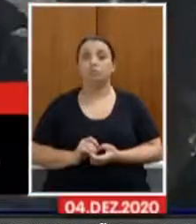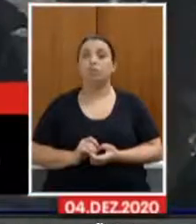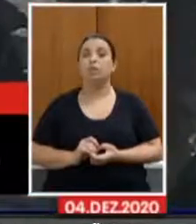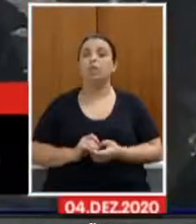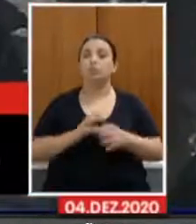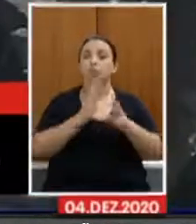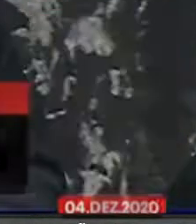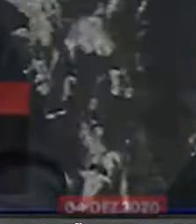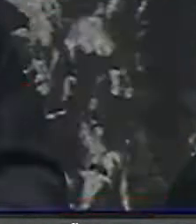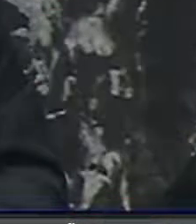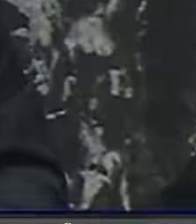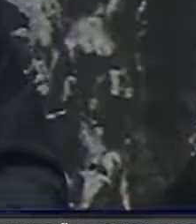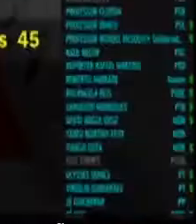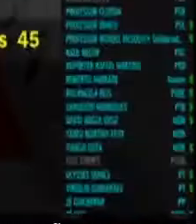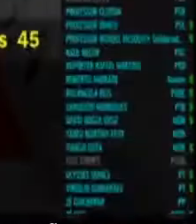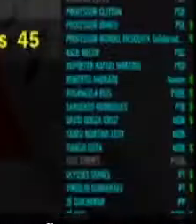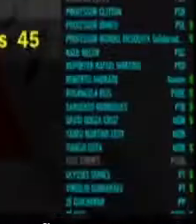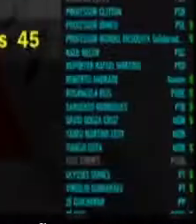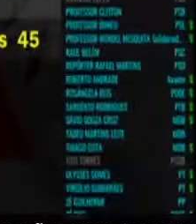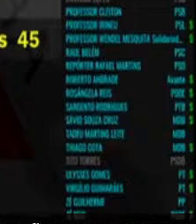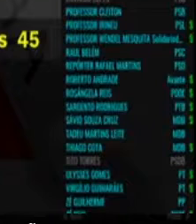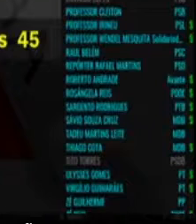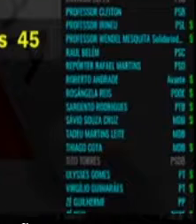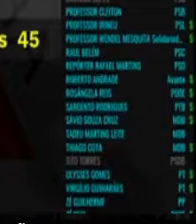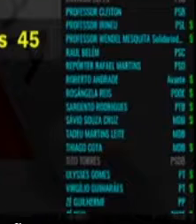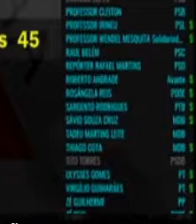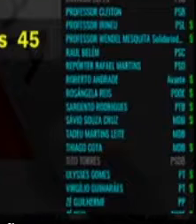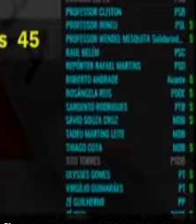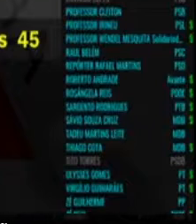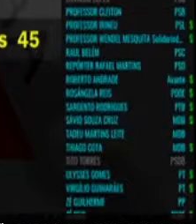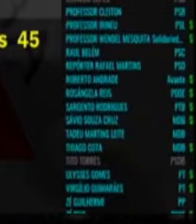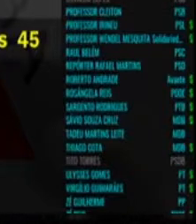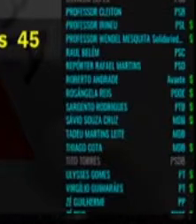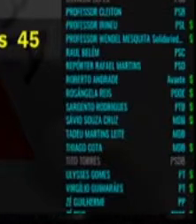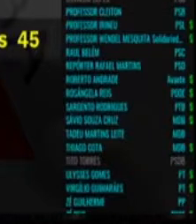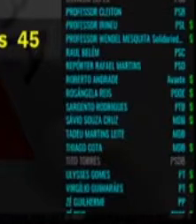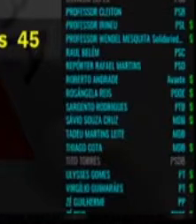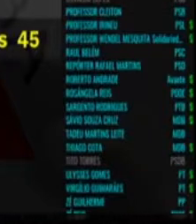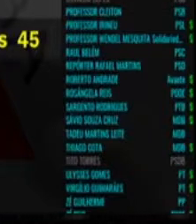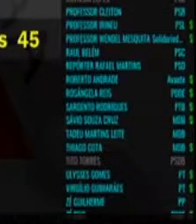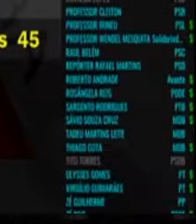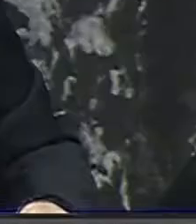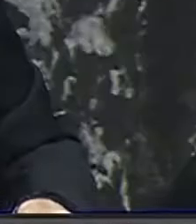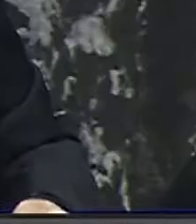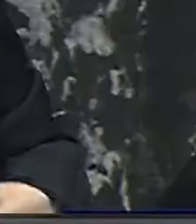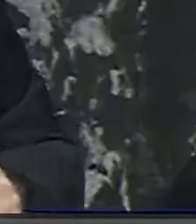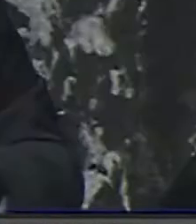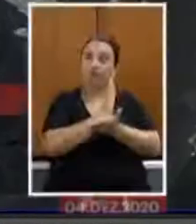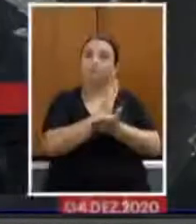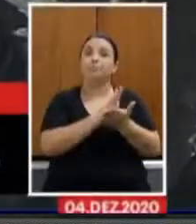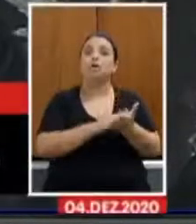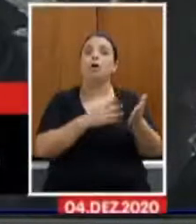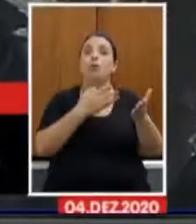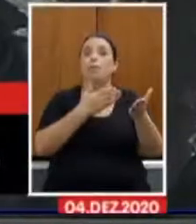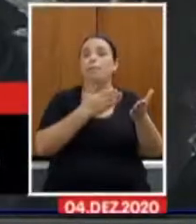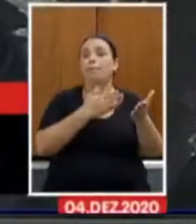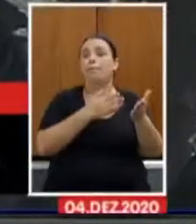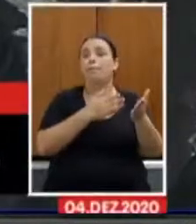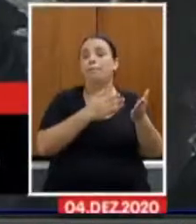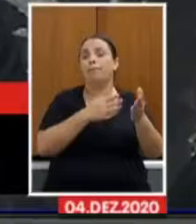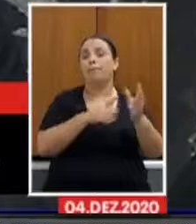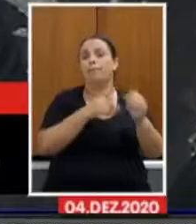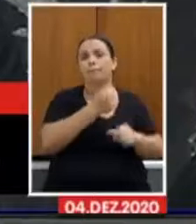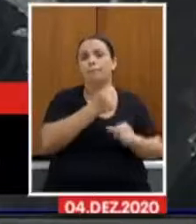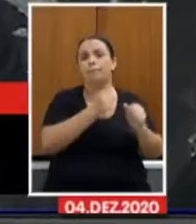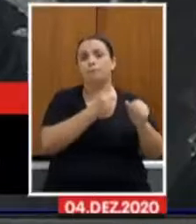Votaram sim 45, senhoras e senhores deputados. Não houve voto não nem em branco, portanto, está aprovado o parecer. Parecer de redação final do projeto de lei